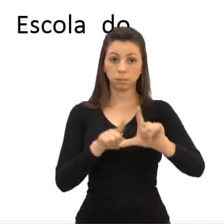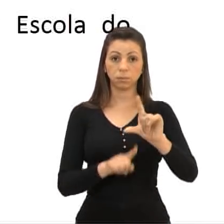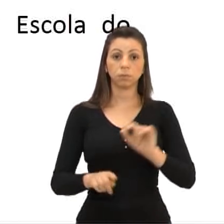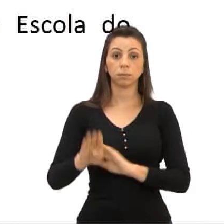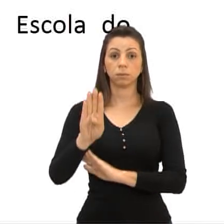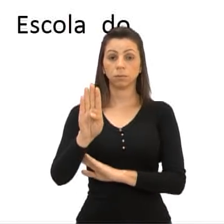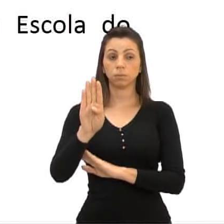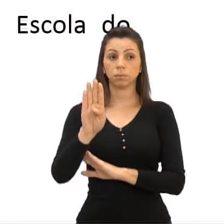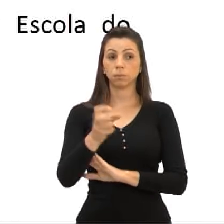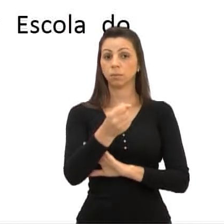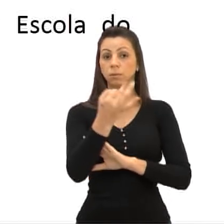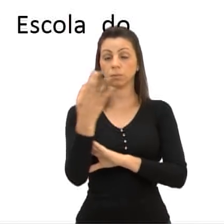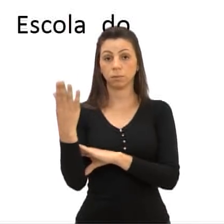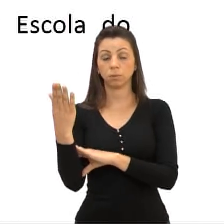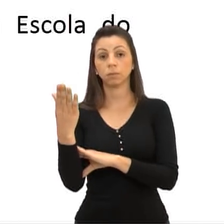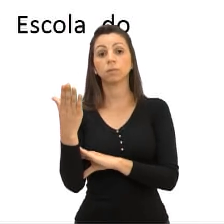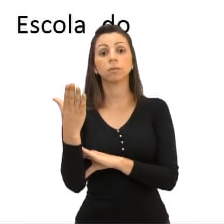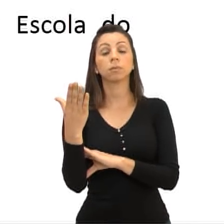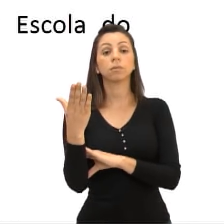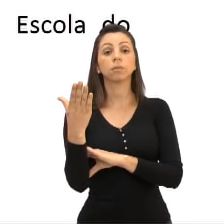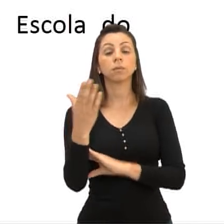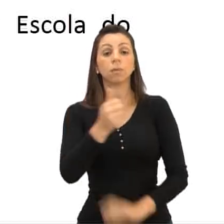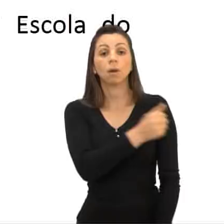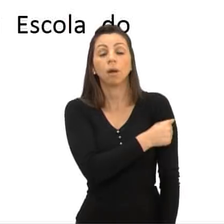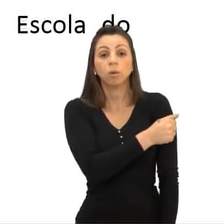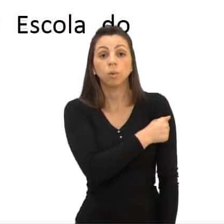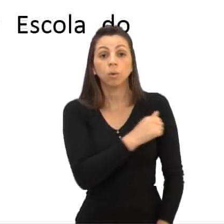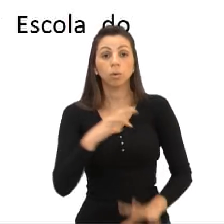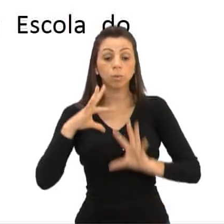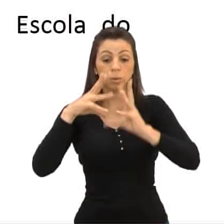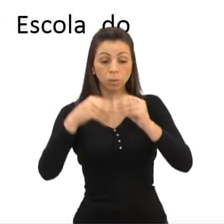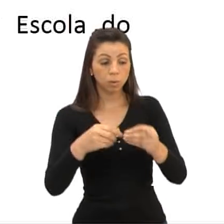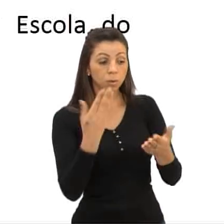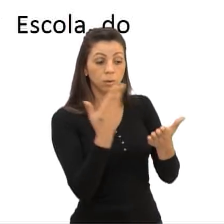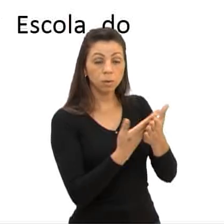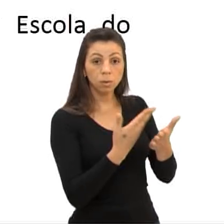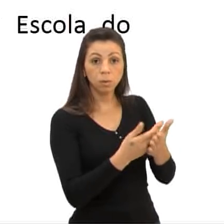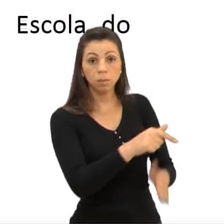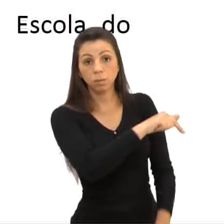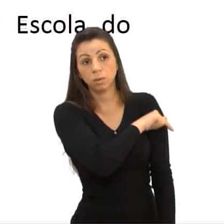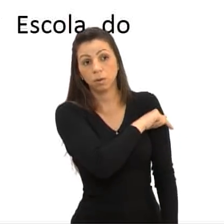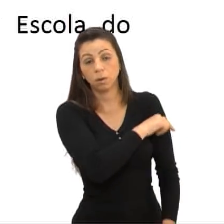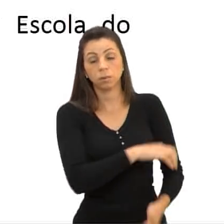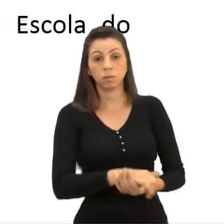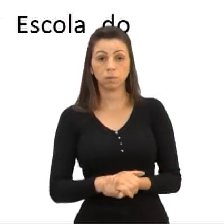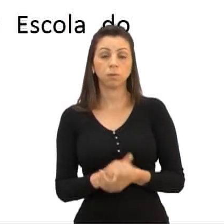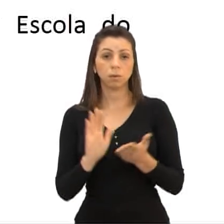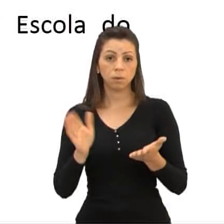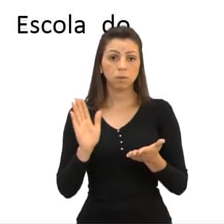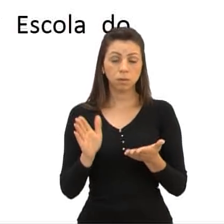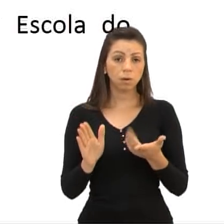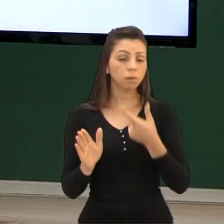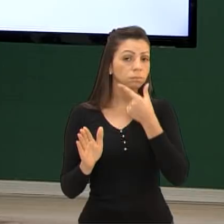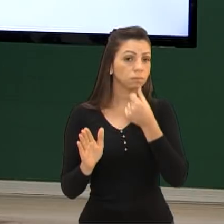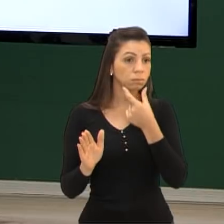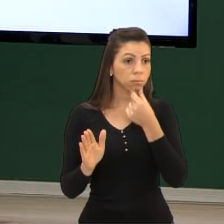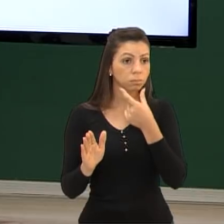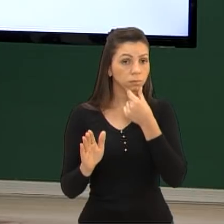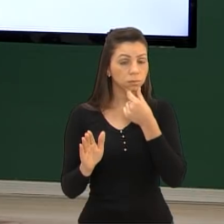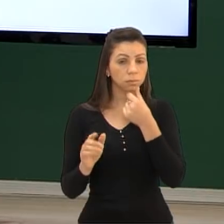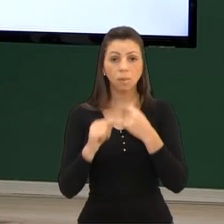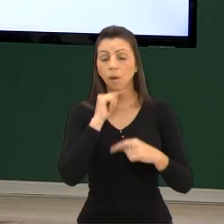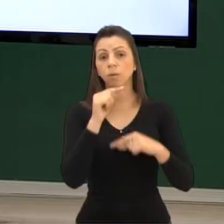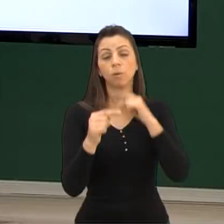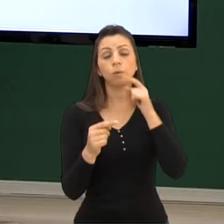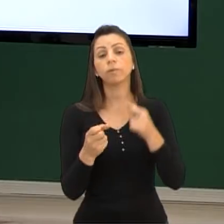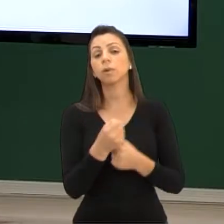queria saber quantos alunos ao todo estudam no sétimo ano. Você já identificou os meninos, que a dúvida